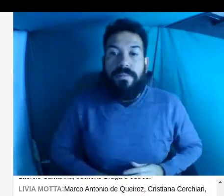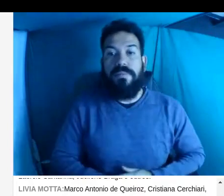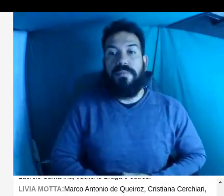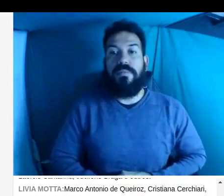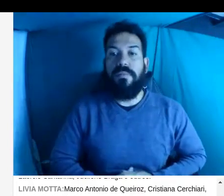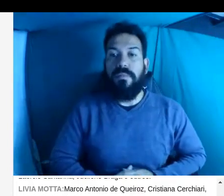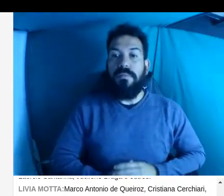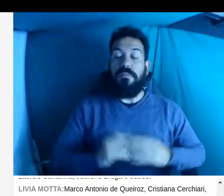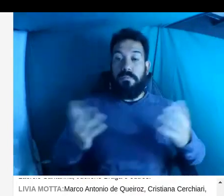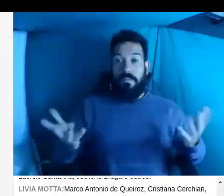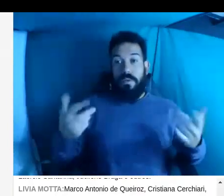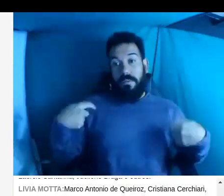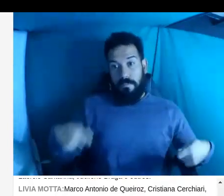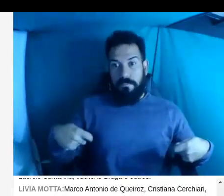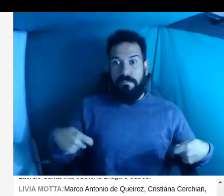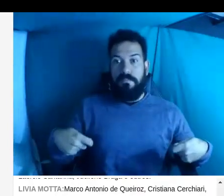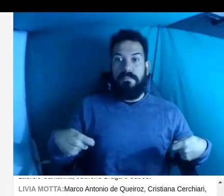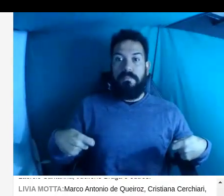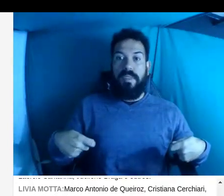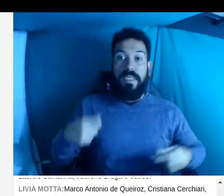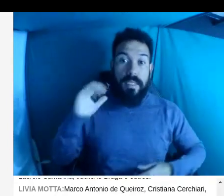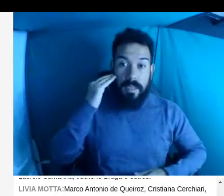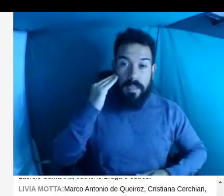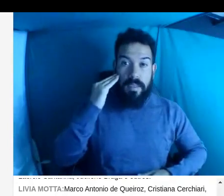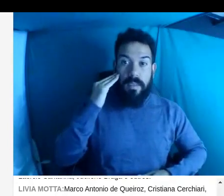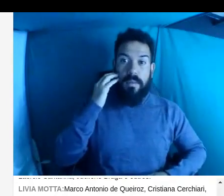Então, é preciso entender